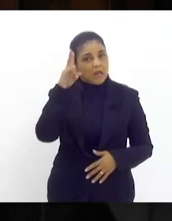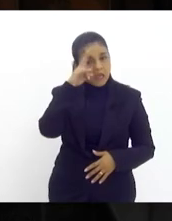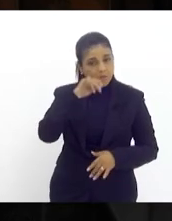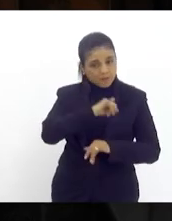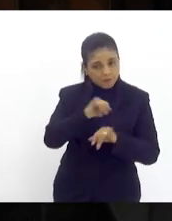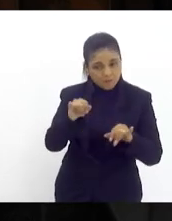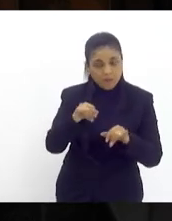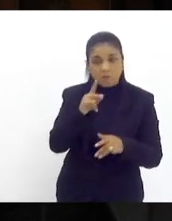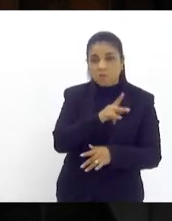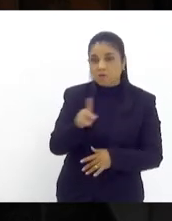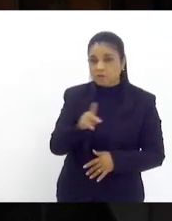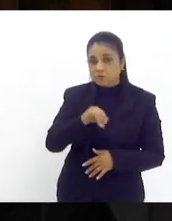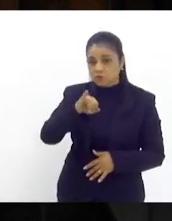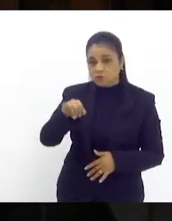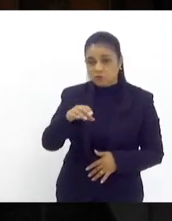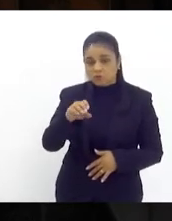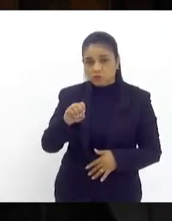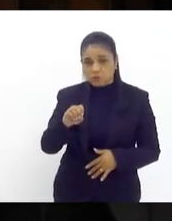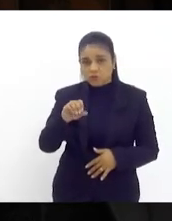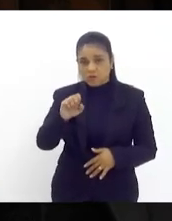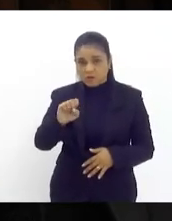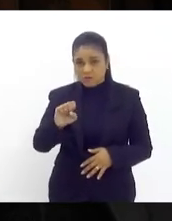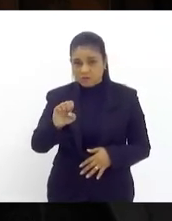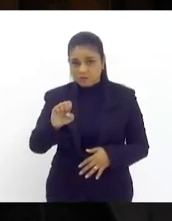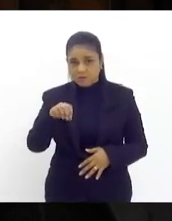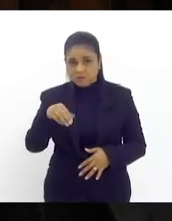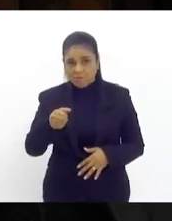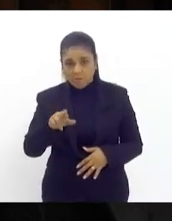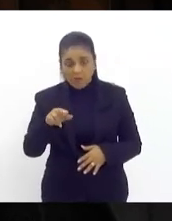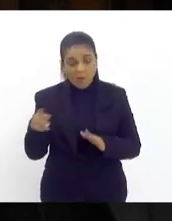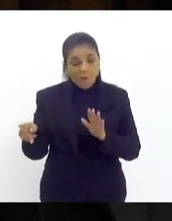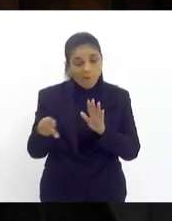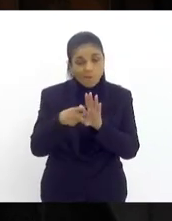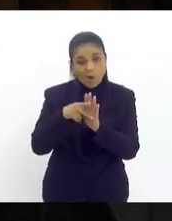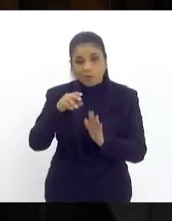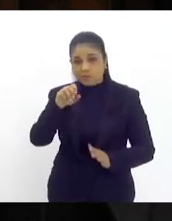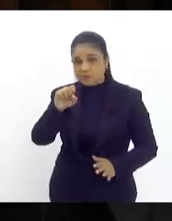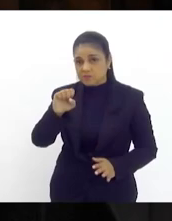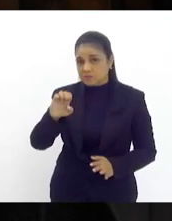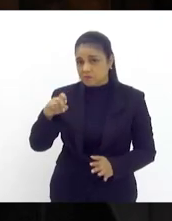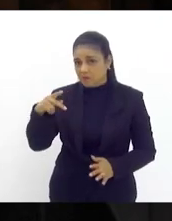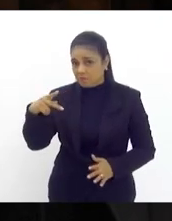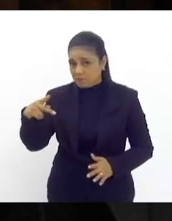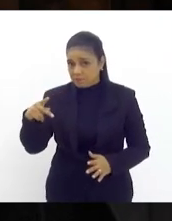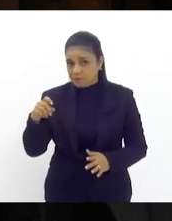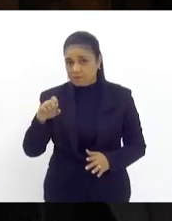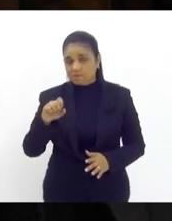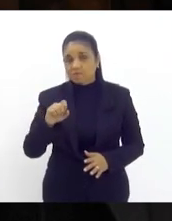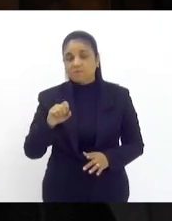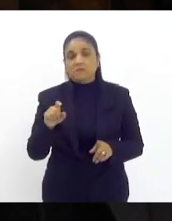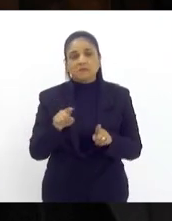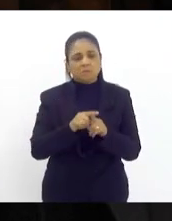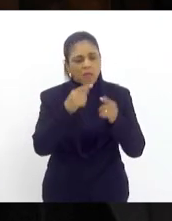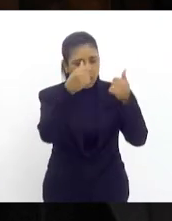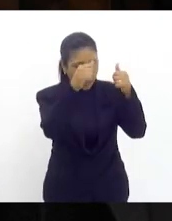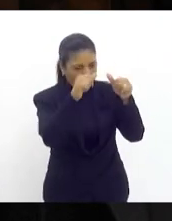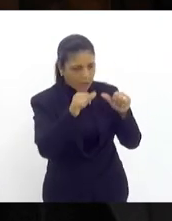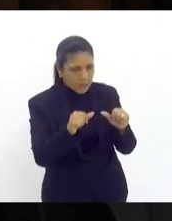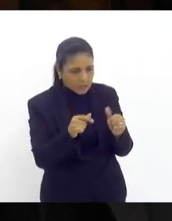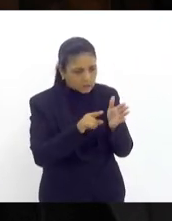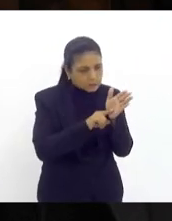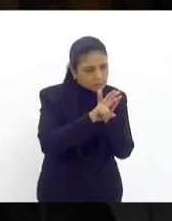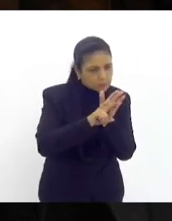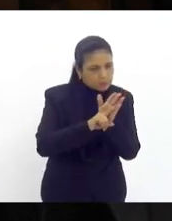Josemar que o próprio CEP Depois da sua análise ele